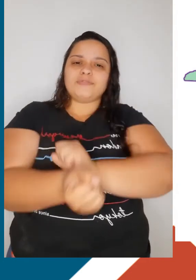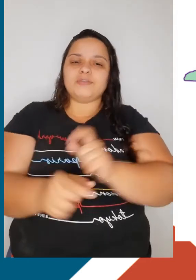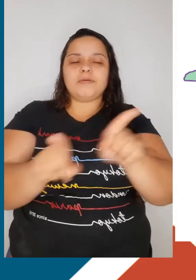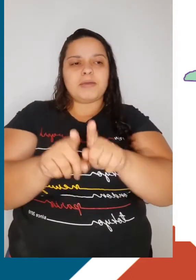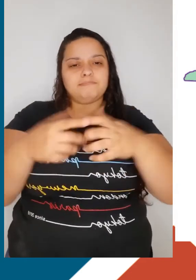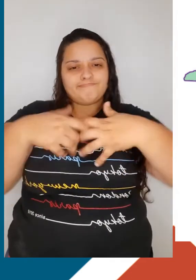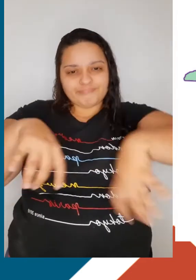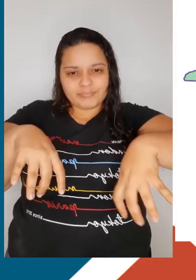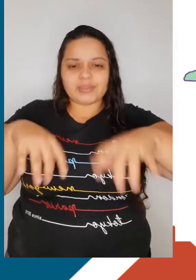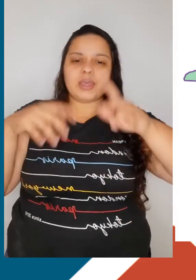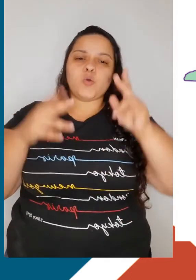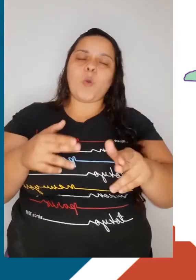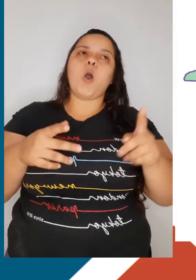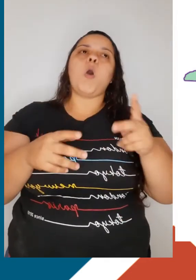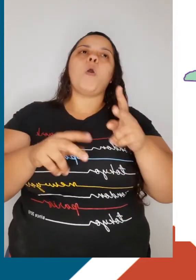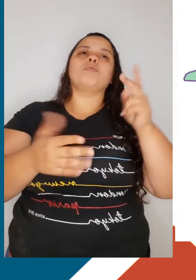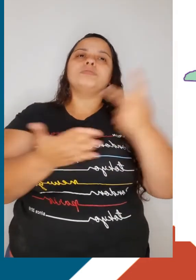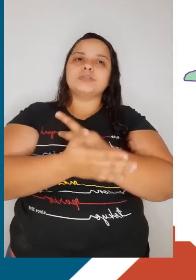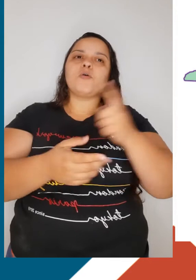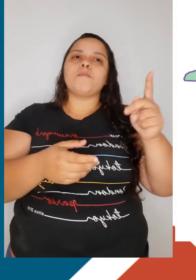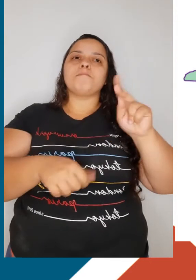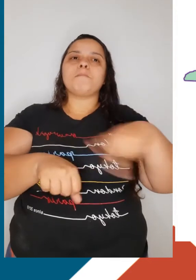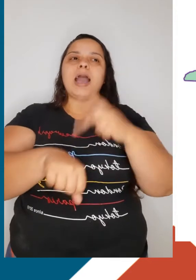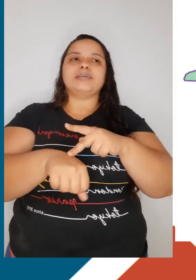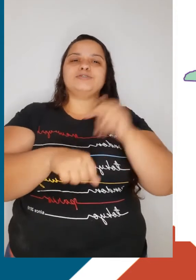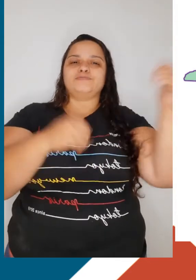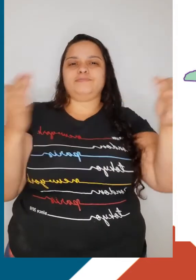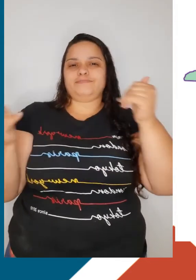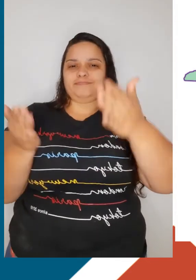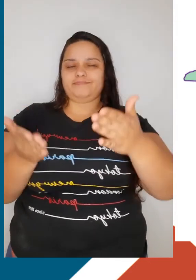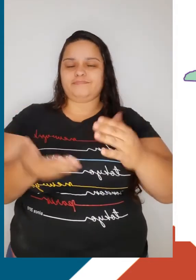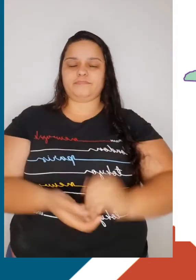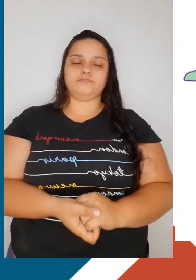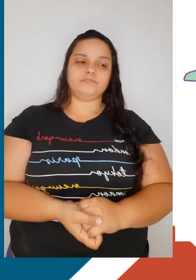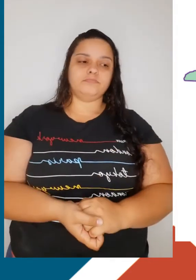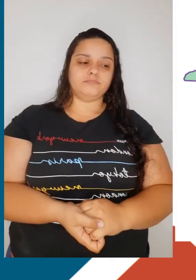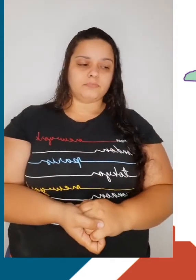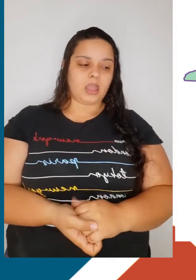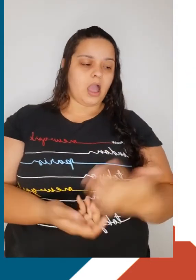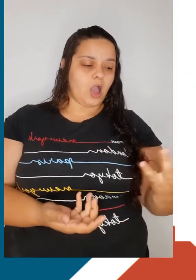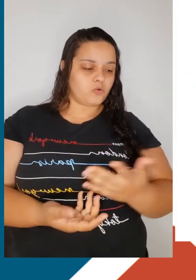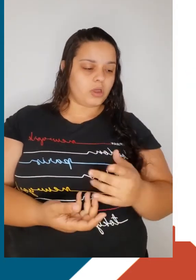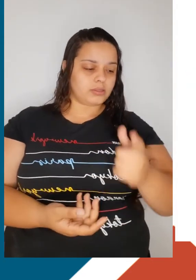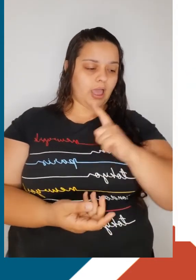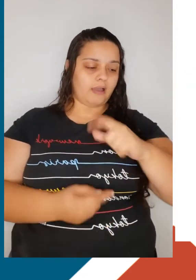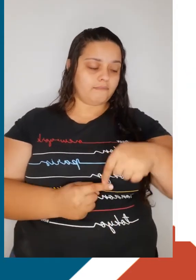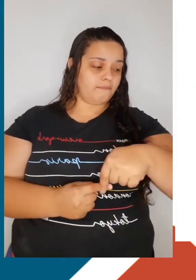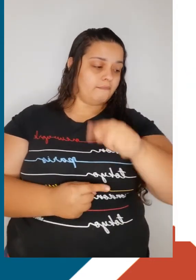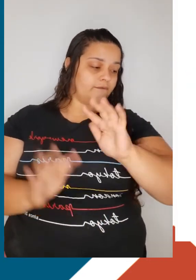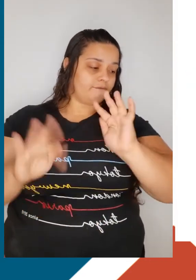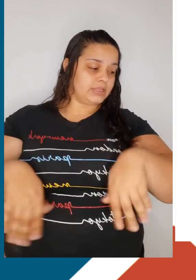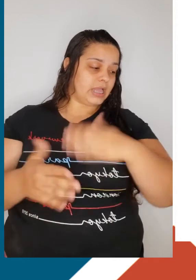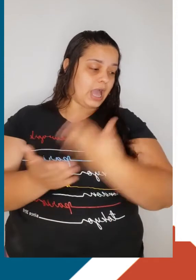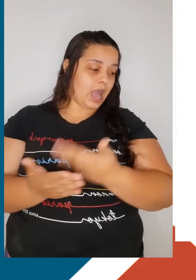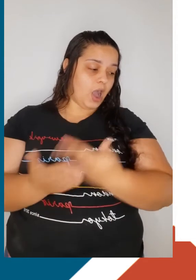e a fragmentação do território, como se viu nos casos de emancipação dos países vizinhos. Estamos nos dirigindo